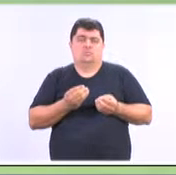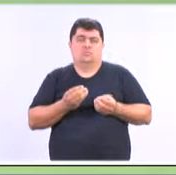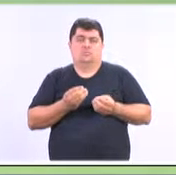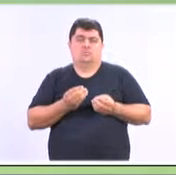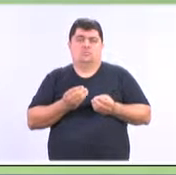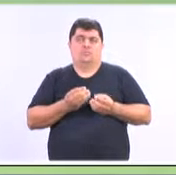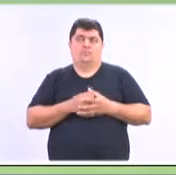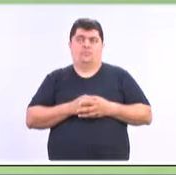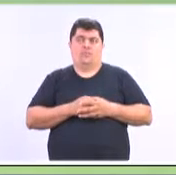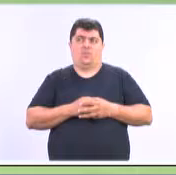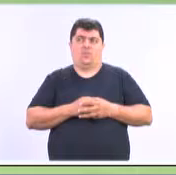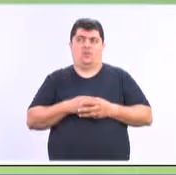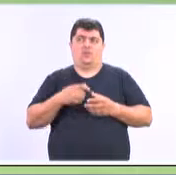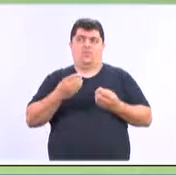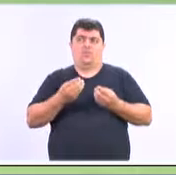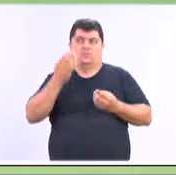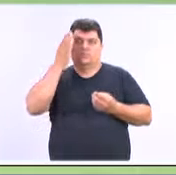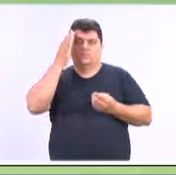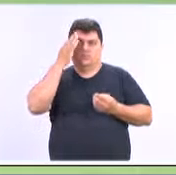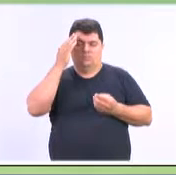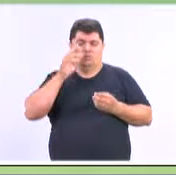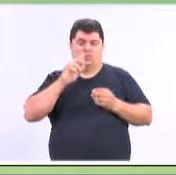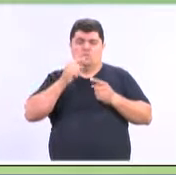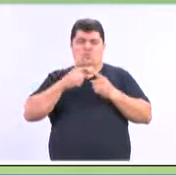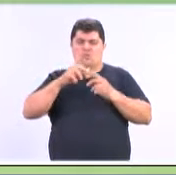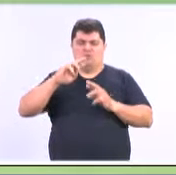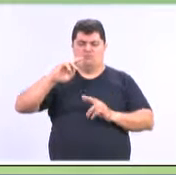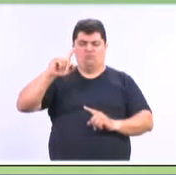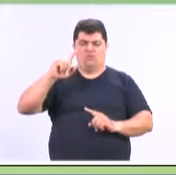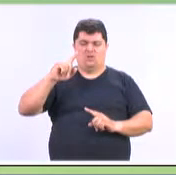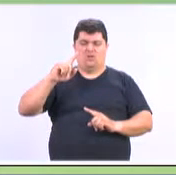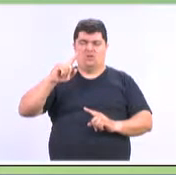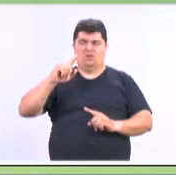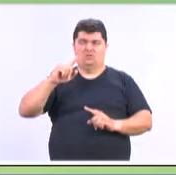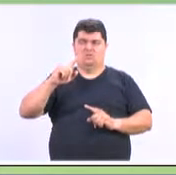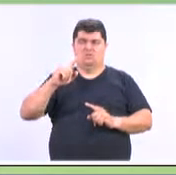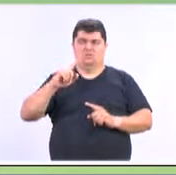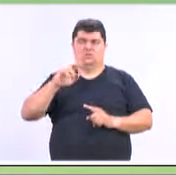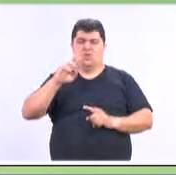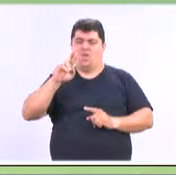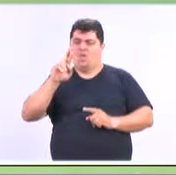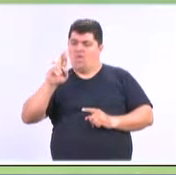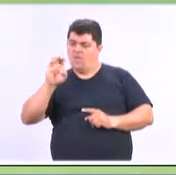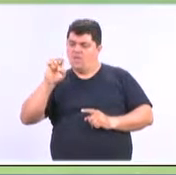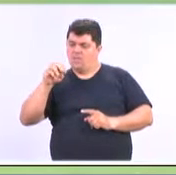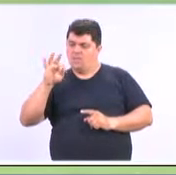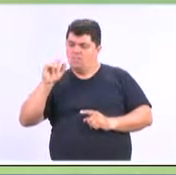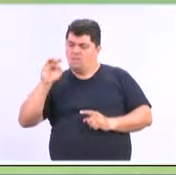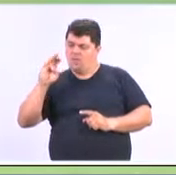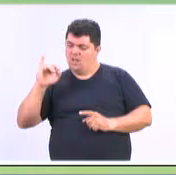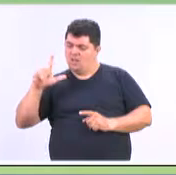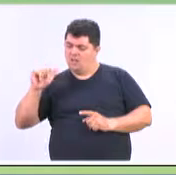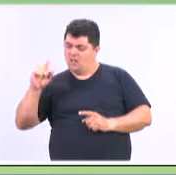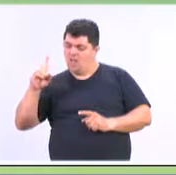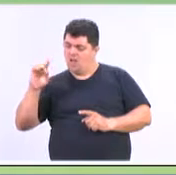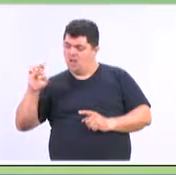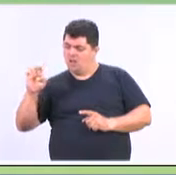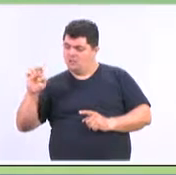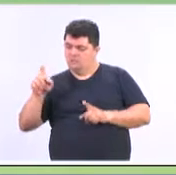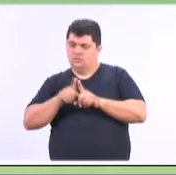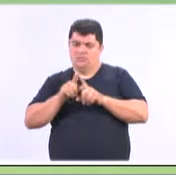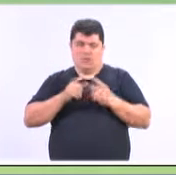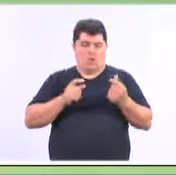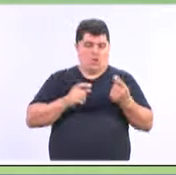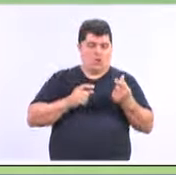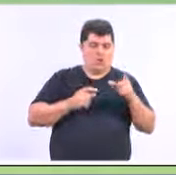lucratividade, e a gente vai saber depois a diferença dessas duas informações, a gente vai achar isso daqui